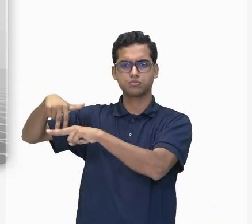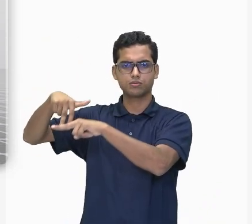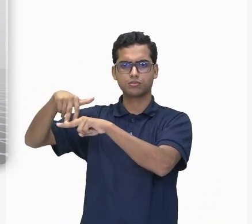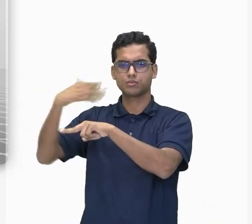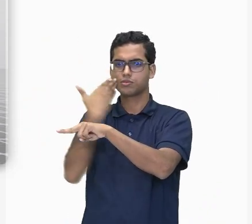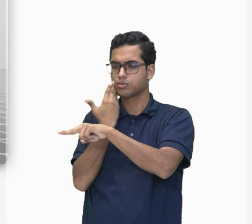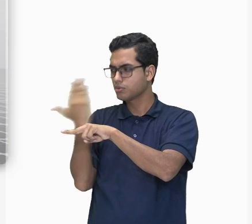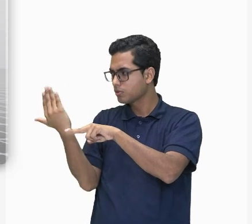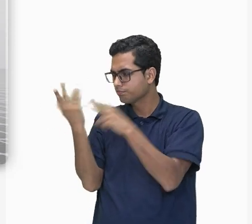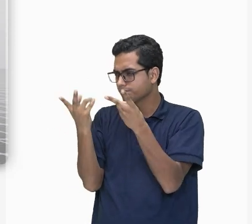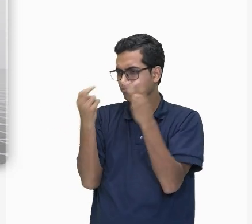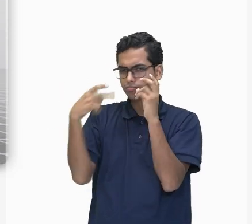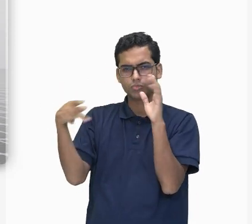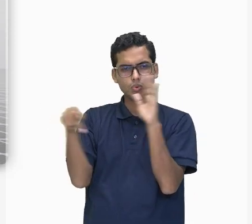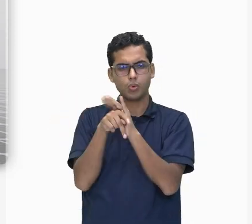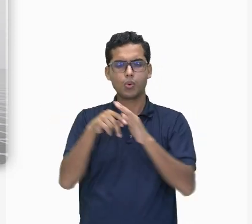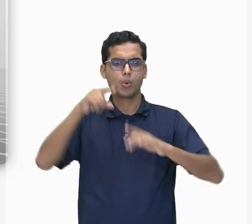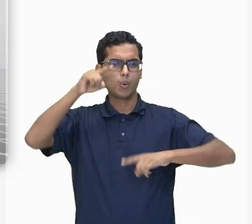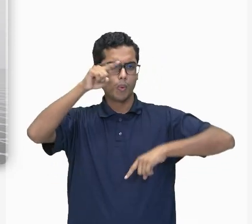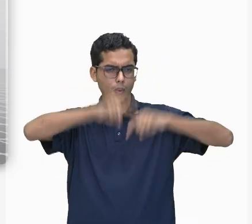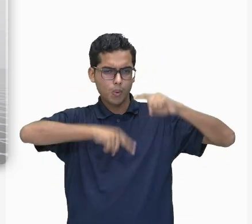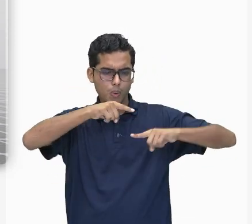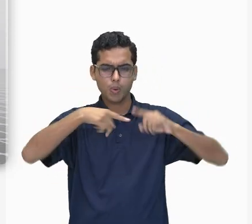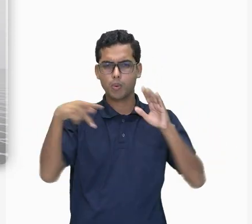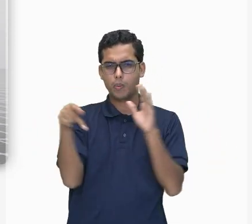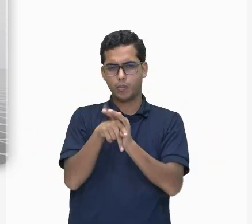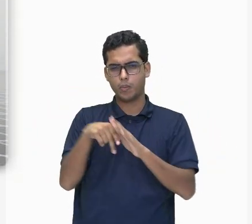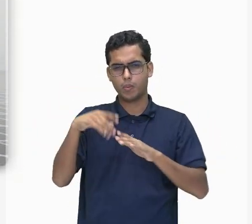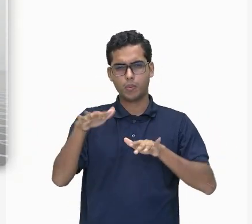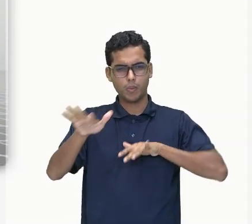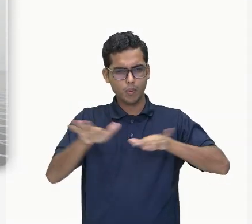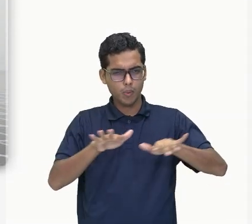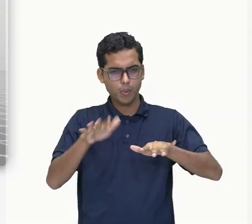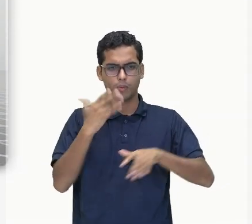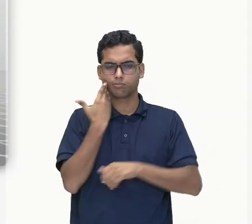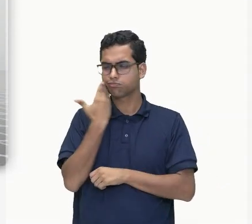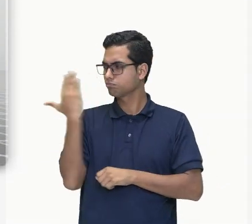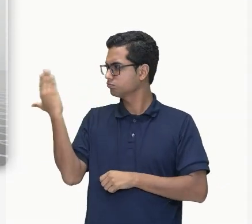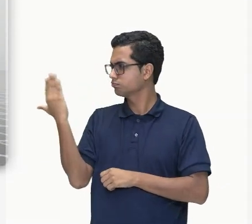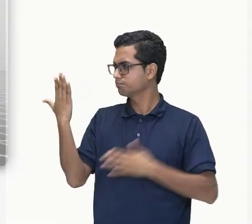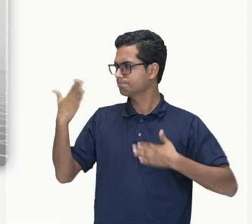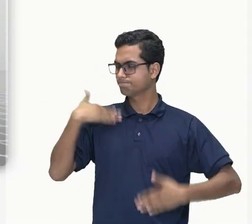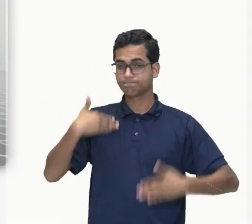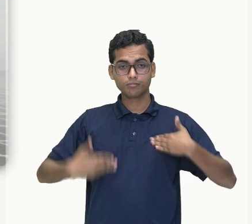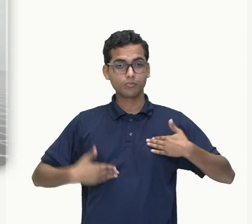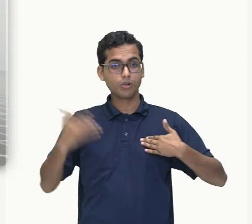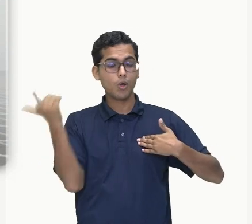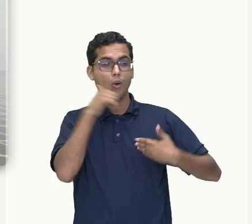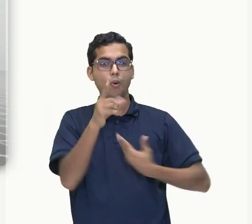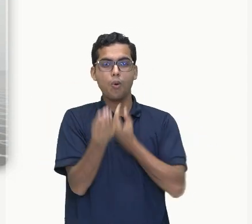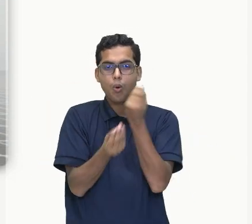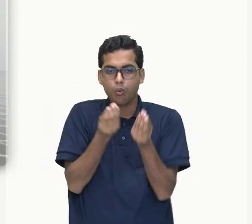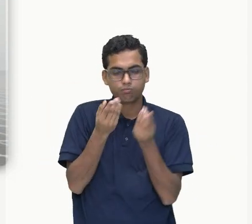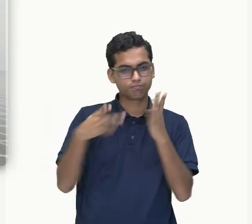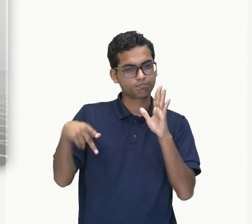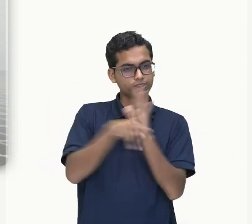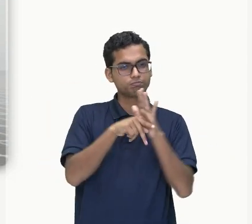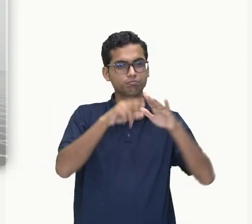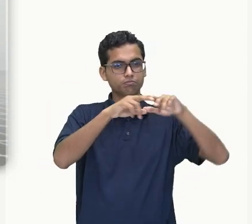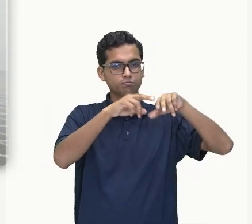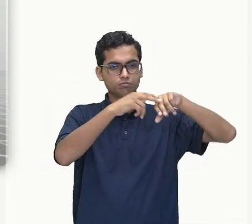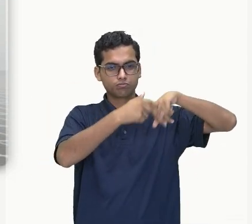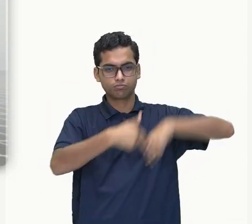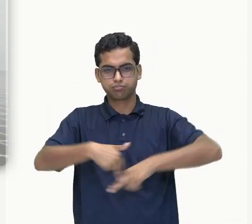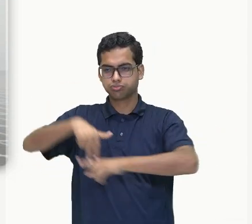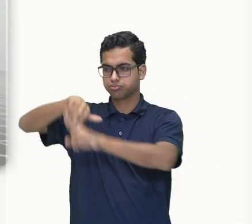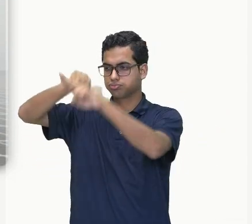Então, esse objeto ou esse corpo, né, está ali no seu modo de energia potencial gravitacional,